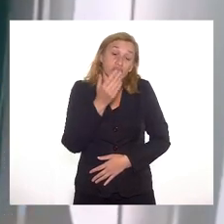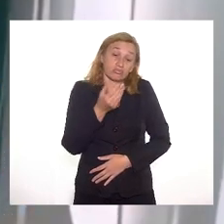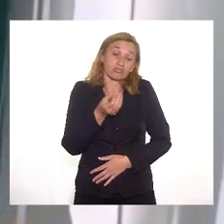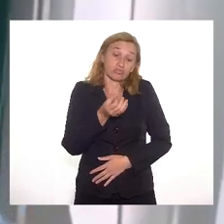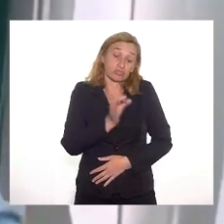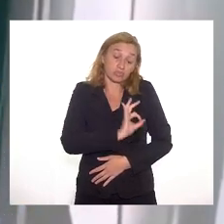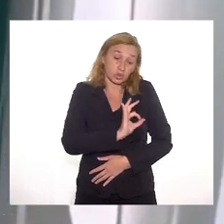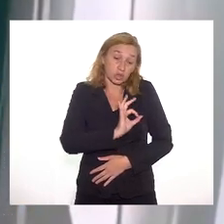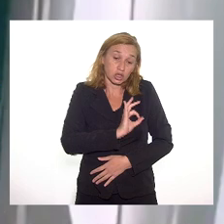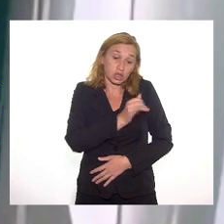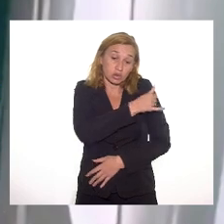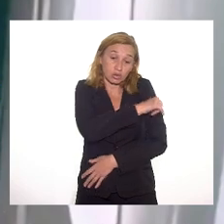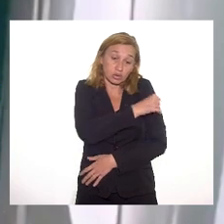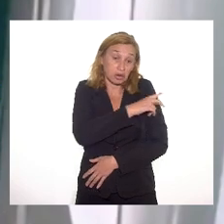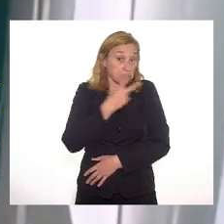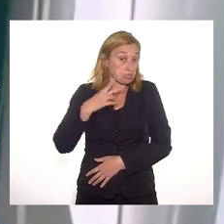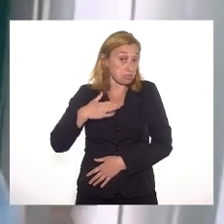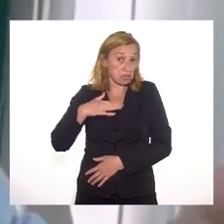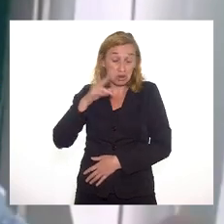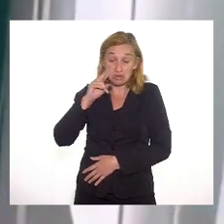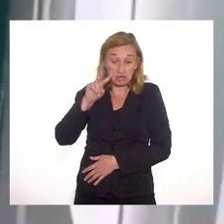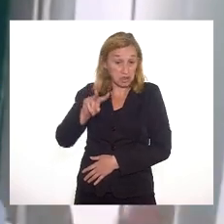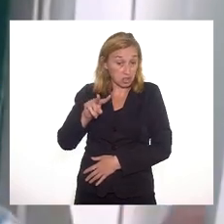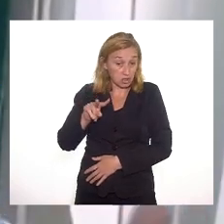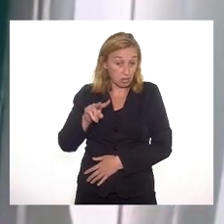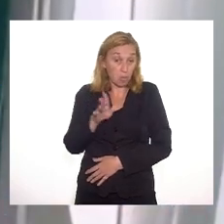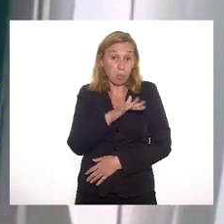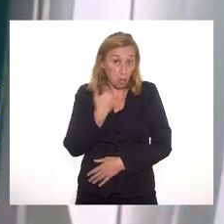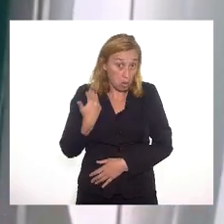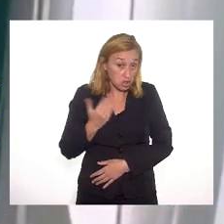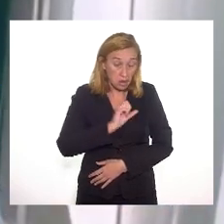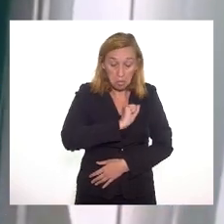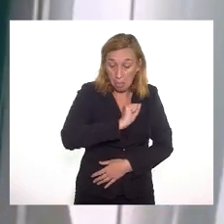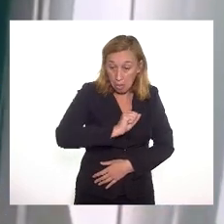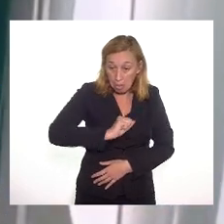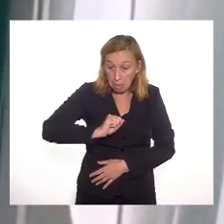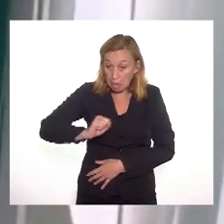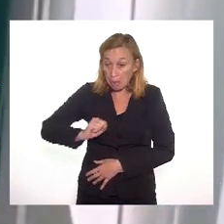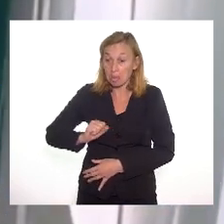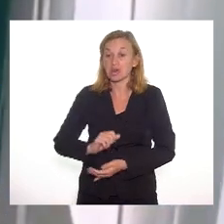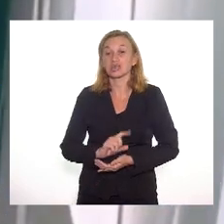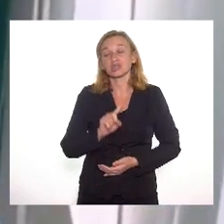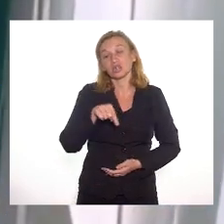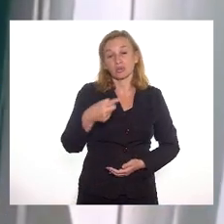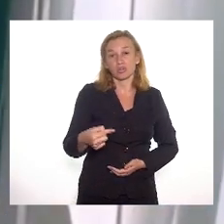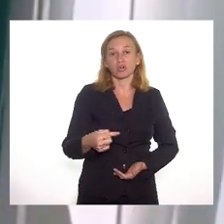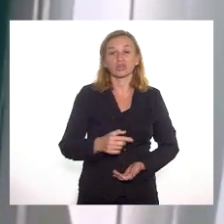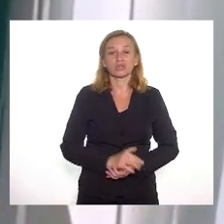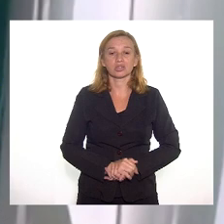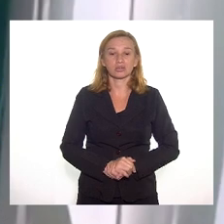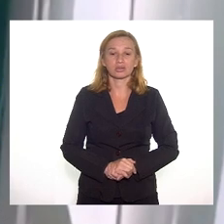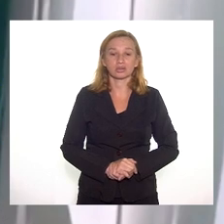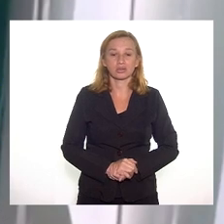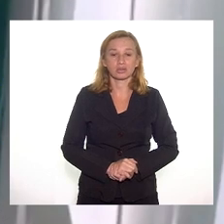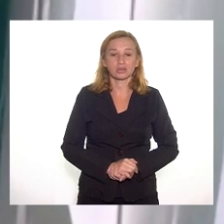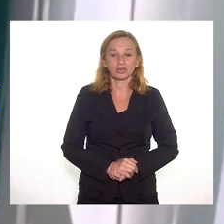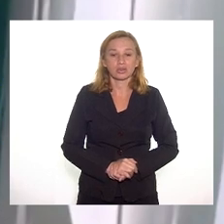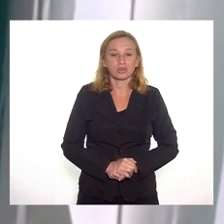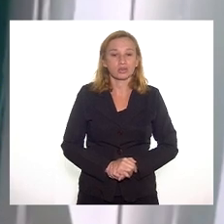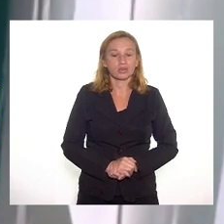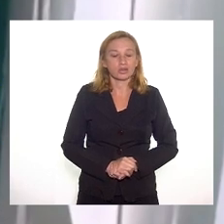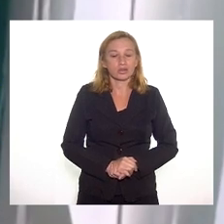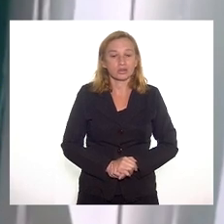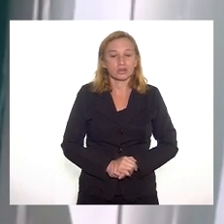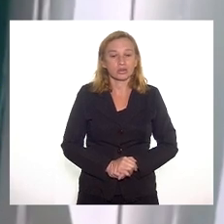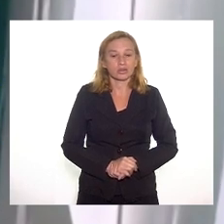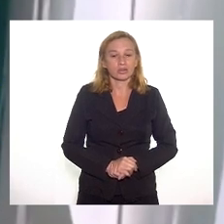Janeiro, do meu ponto de vista, uma verdadeira chacina, e logo depois, né, logo depois existe